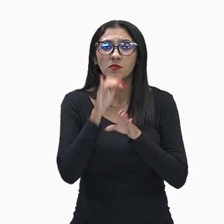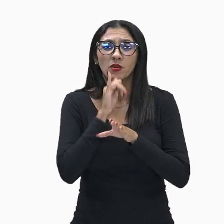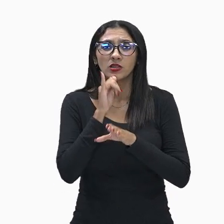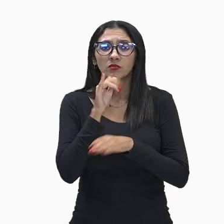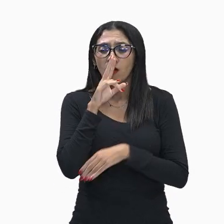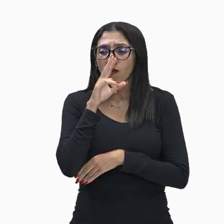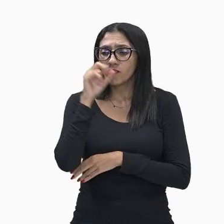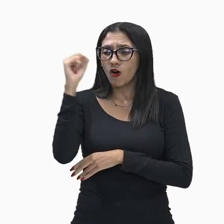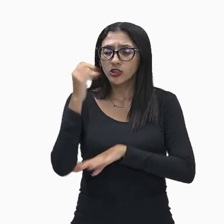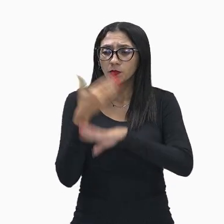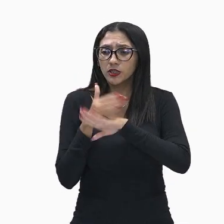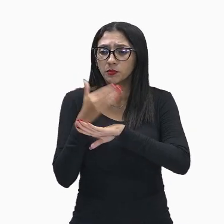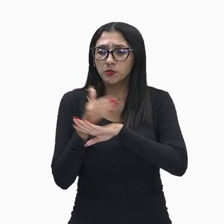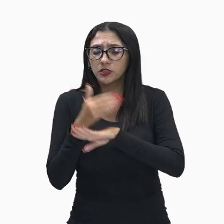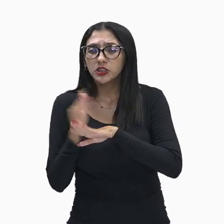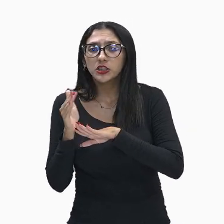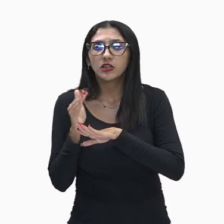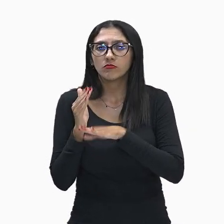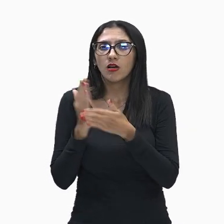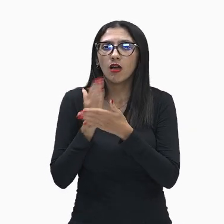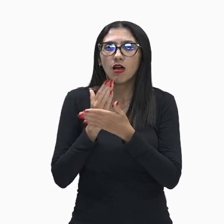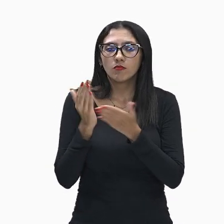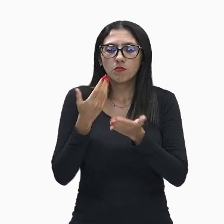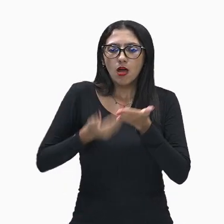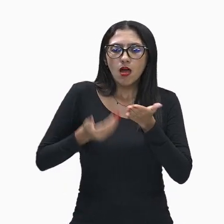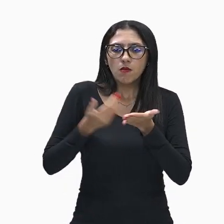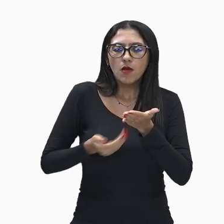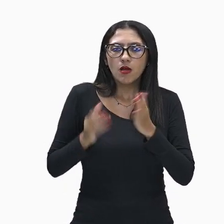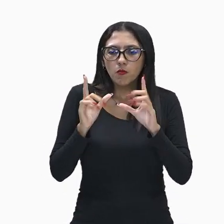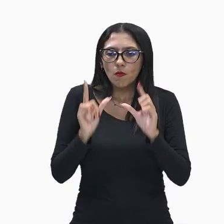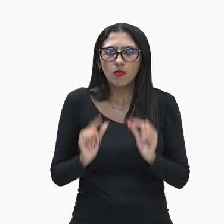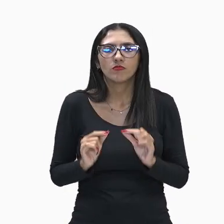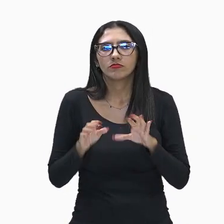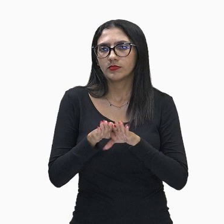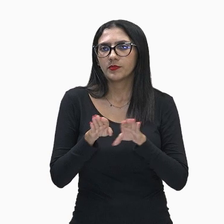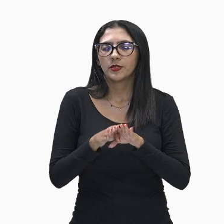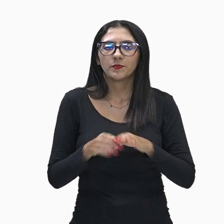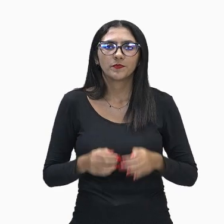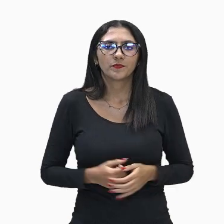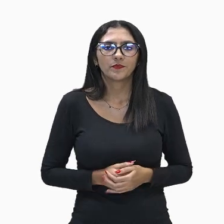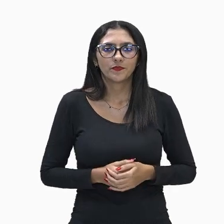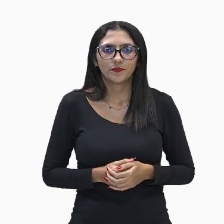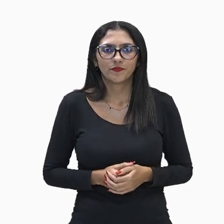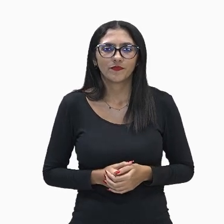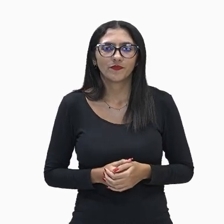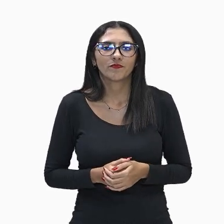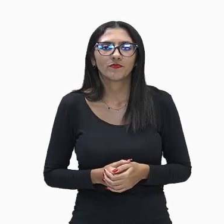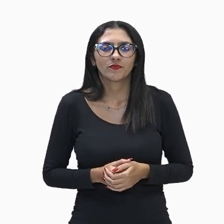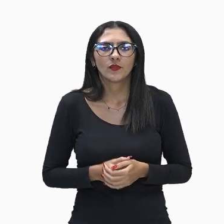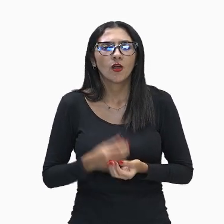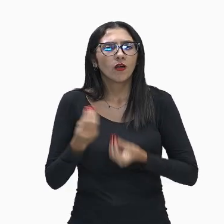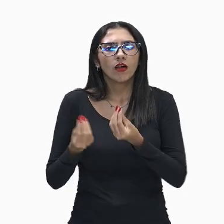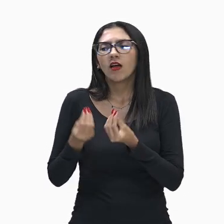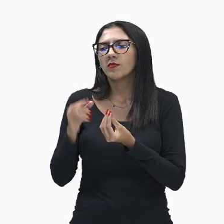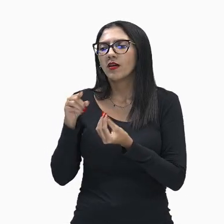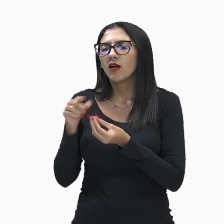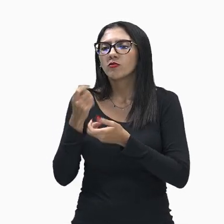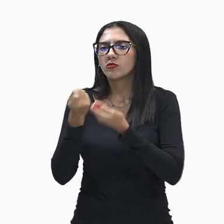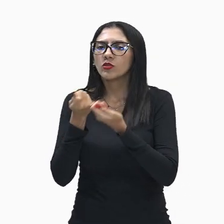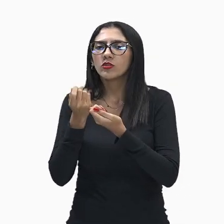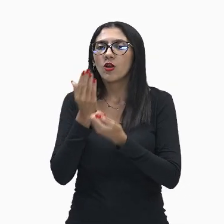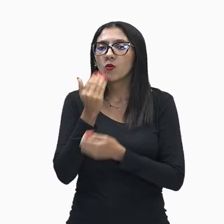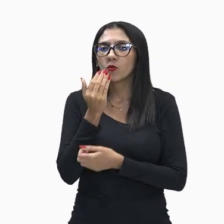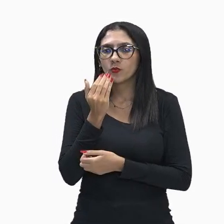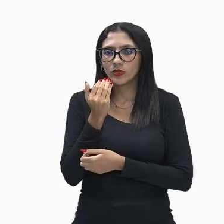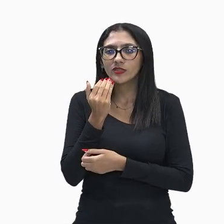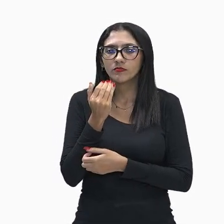muscular tudo por conta do metabolismo a alimentação de quem é ectomorfo deve ser